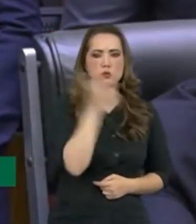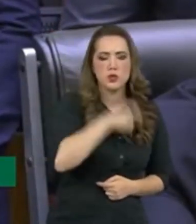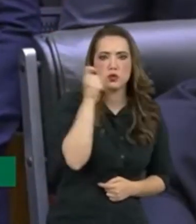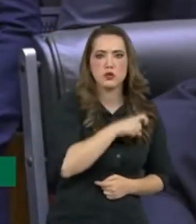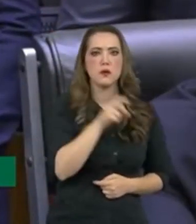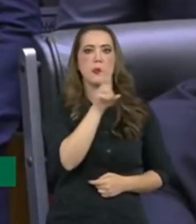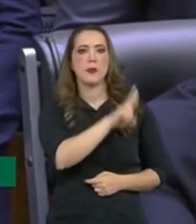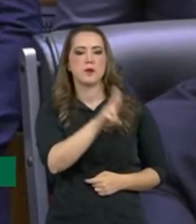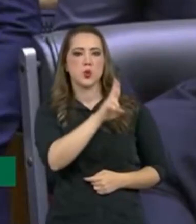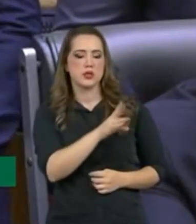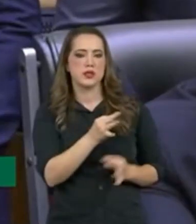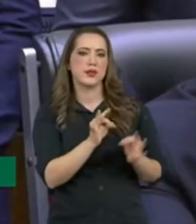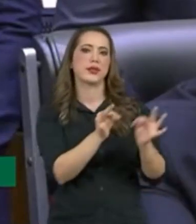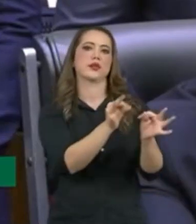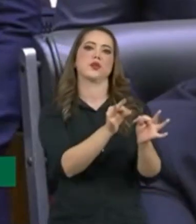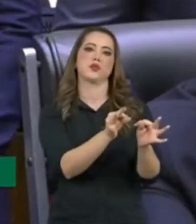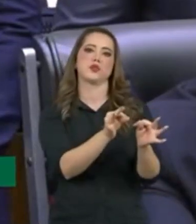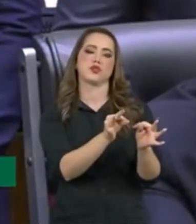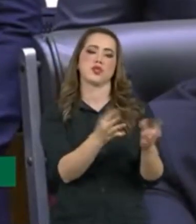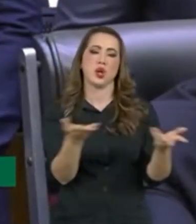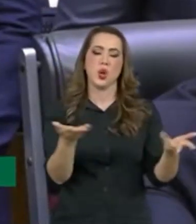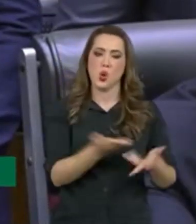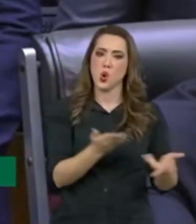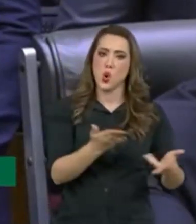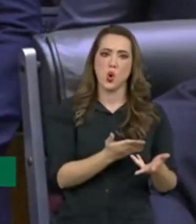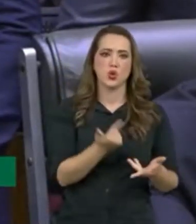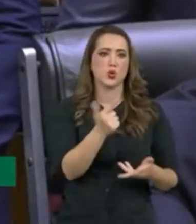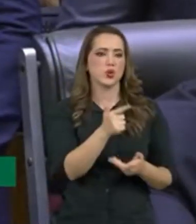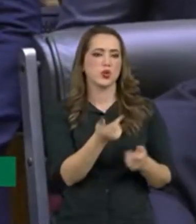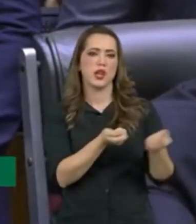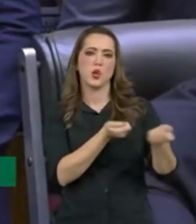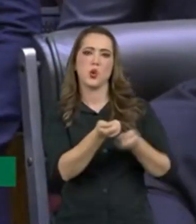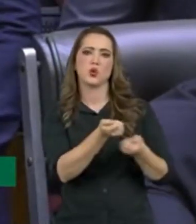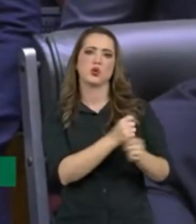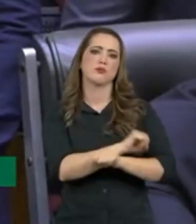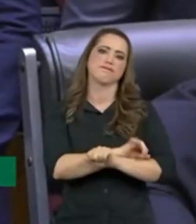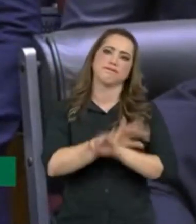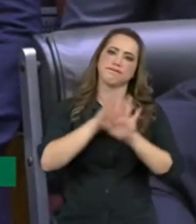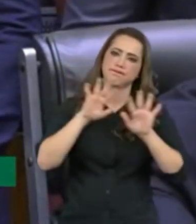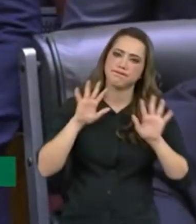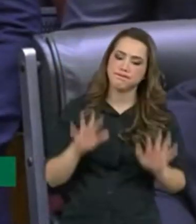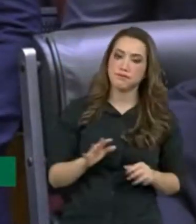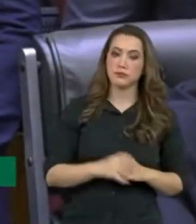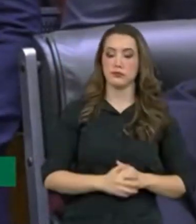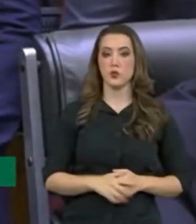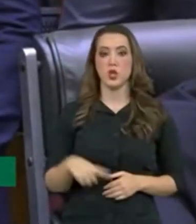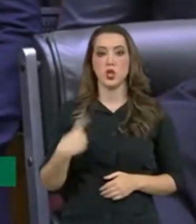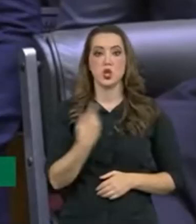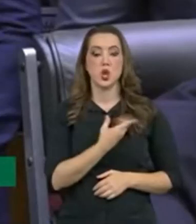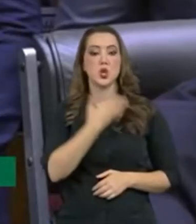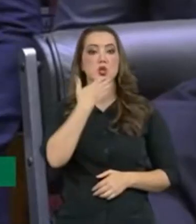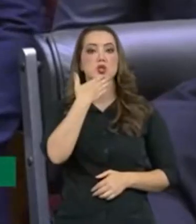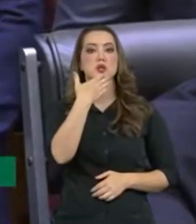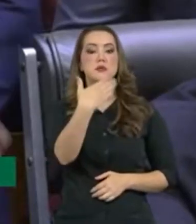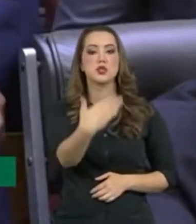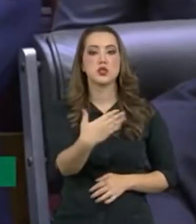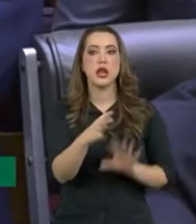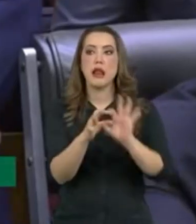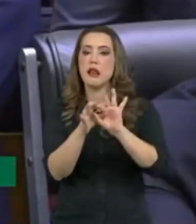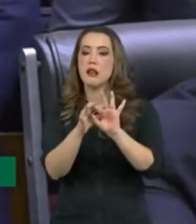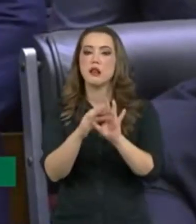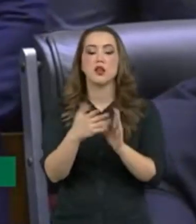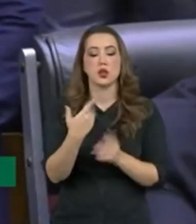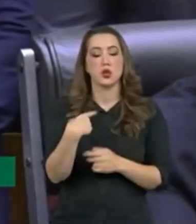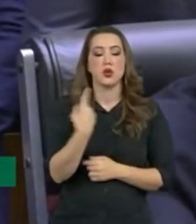por meios tecnológicos que não se submete a controles transparentes. defendemos a plena liberdade de